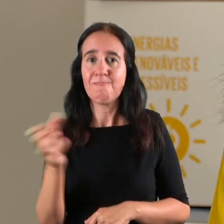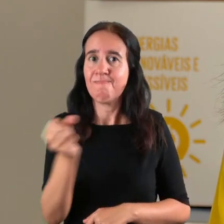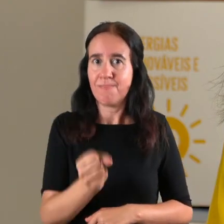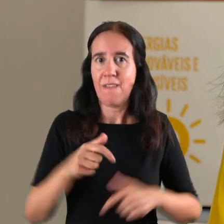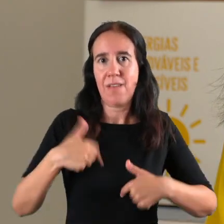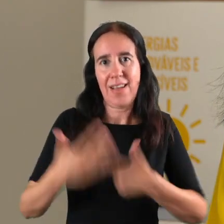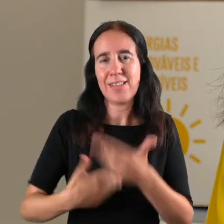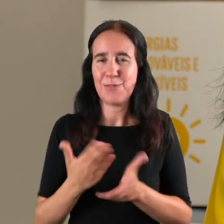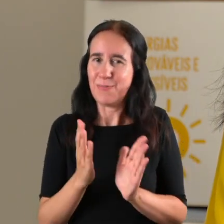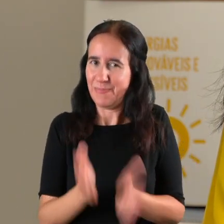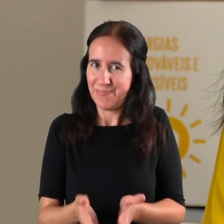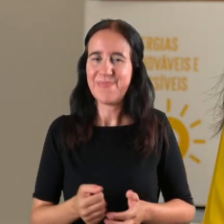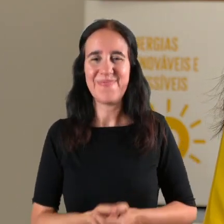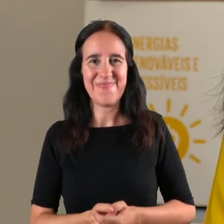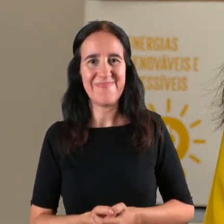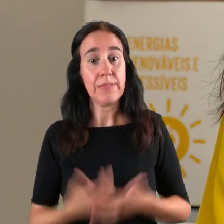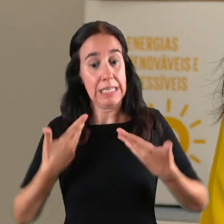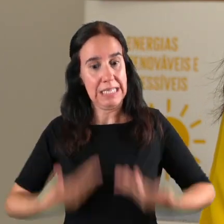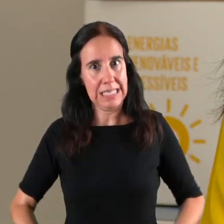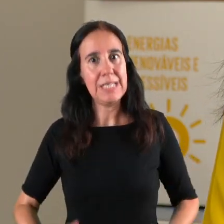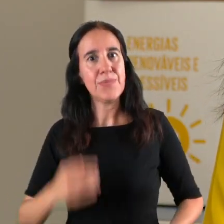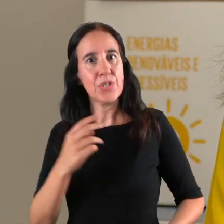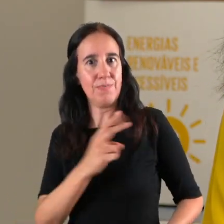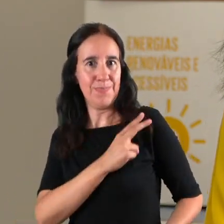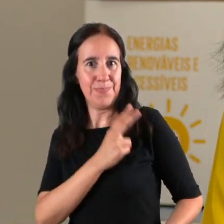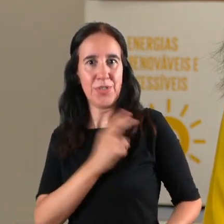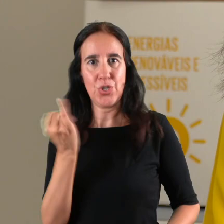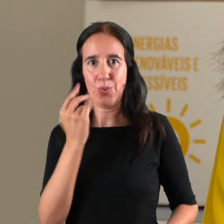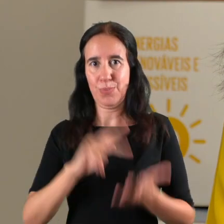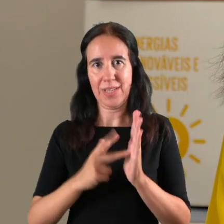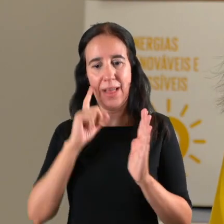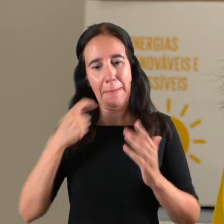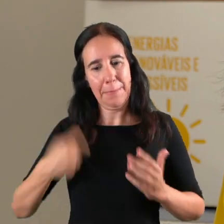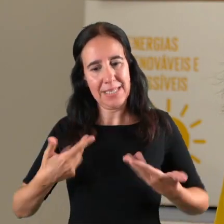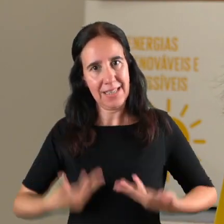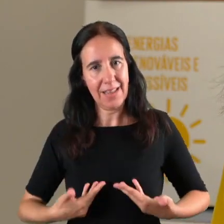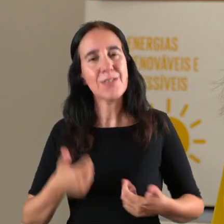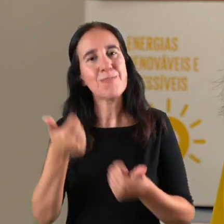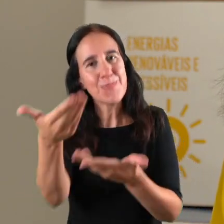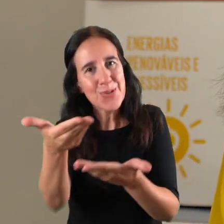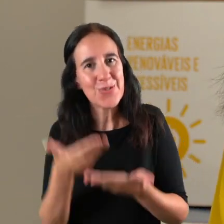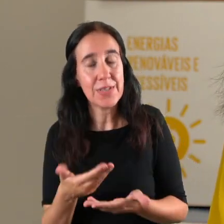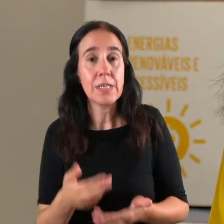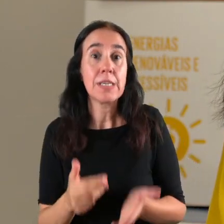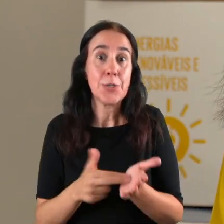aqui, mas não deixem de ser, efetivamente, membros ativos. Enquanto Presidente do Instituto Politécnico, dou-vos as